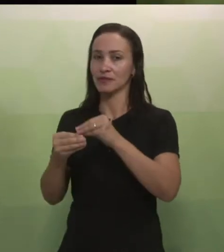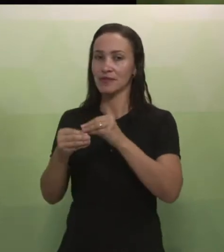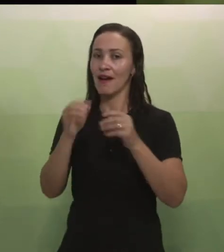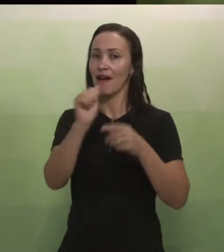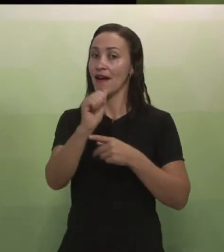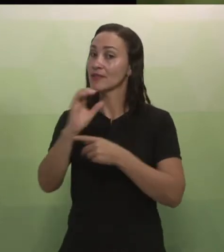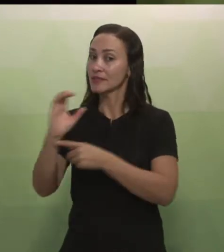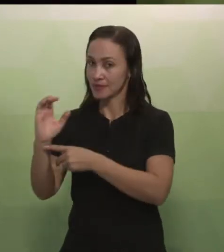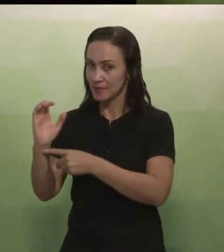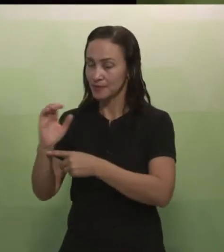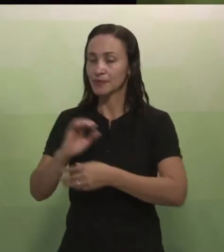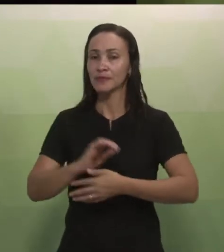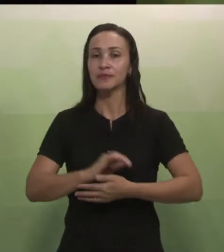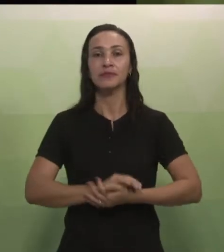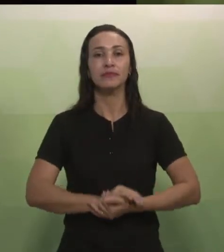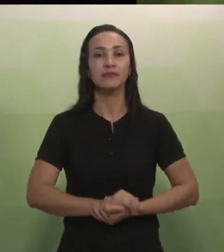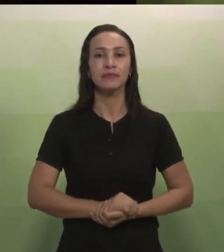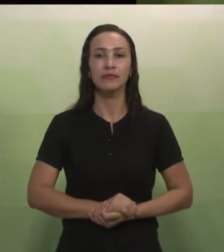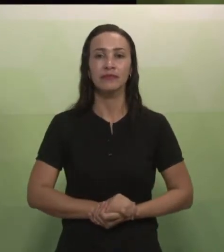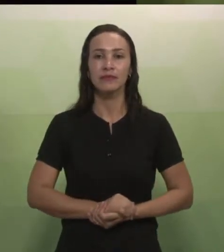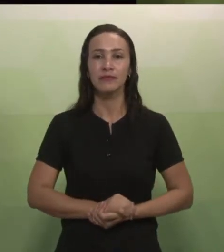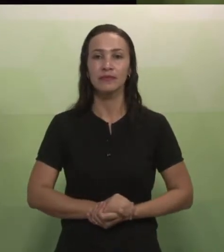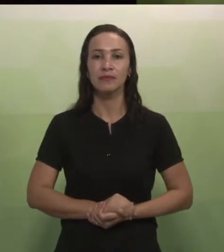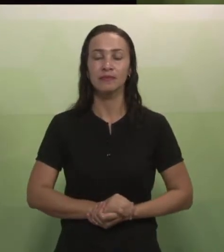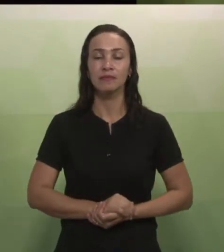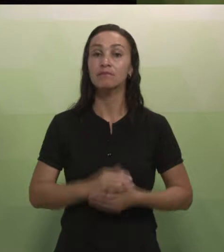de ACC. Bem, agora